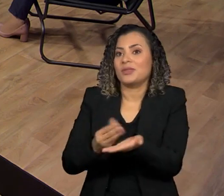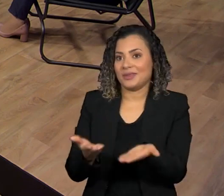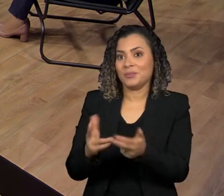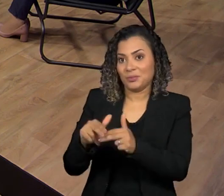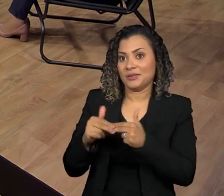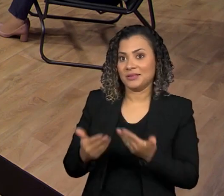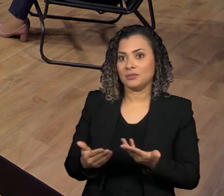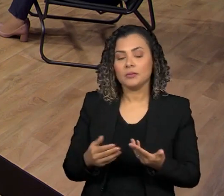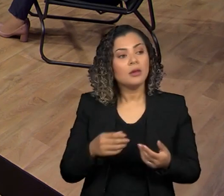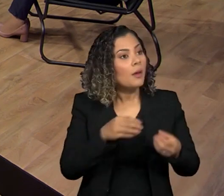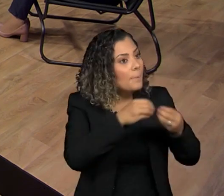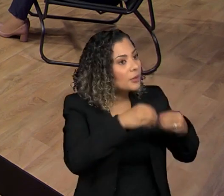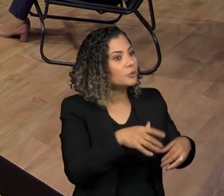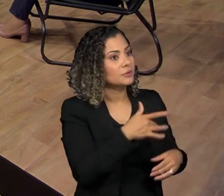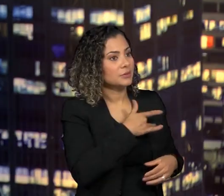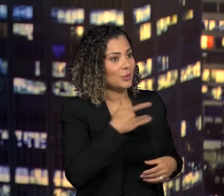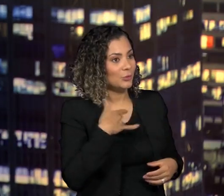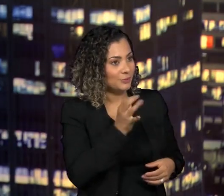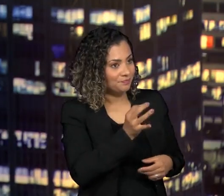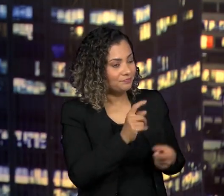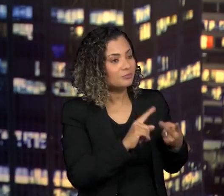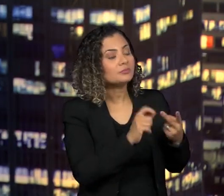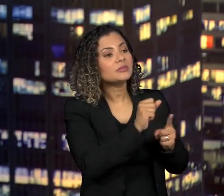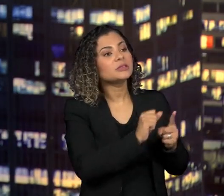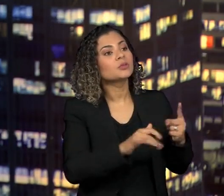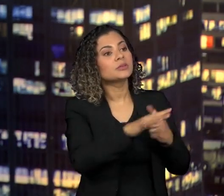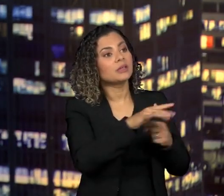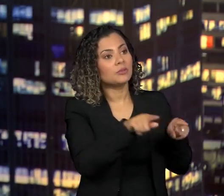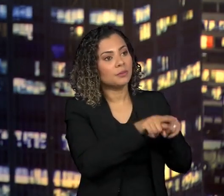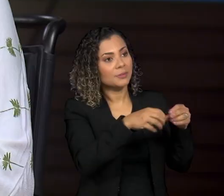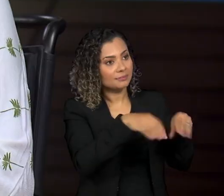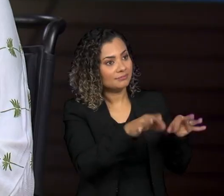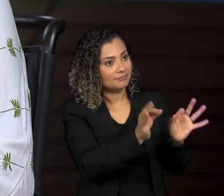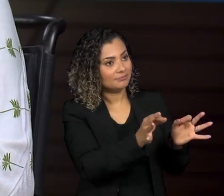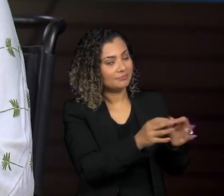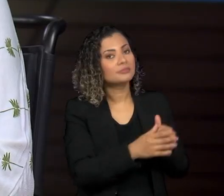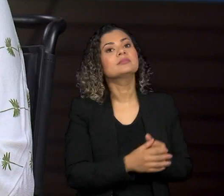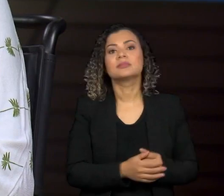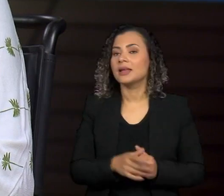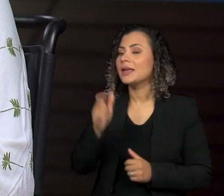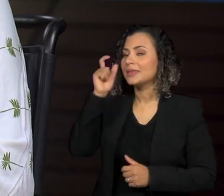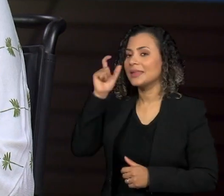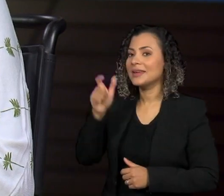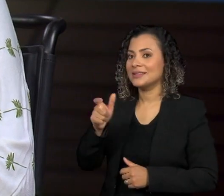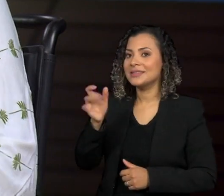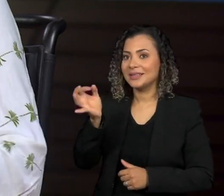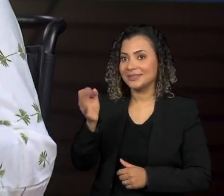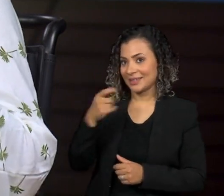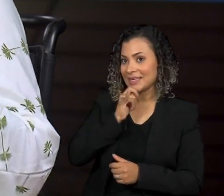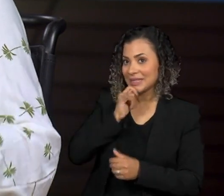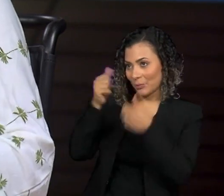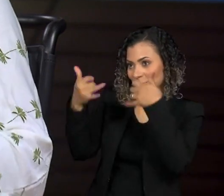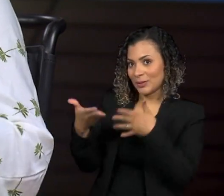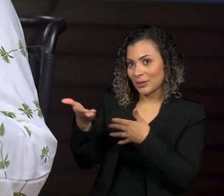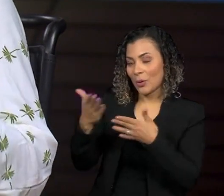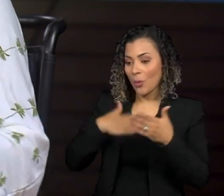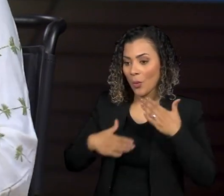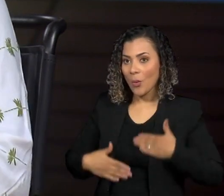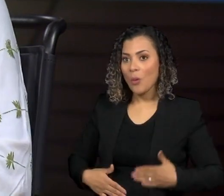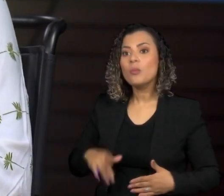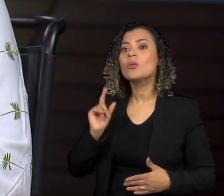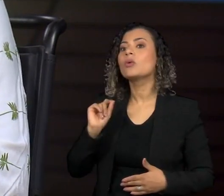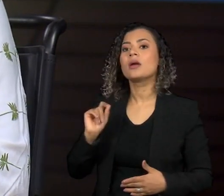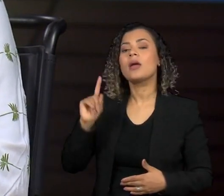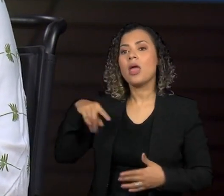Os impactos para a saúde, que o senhor colocou aí, os impactos sociais também, não é, Dulce? É interessante saber, né, dando esse exemplo, né, nosso corpo é um